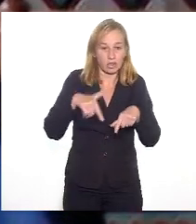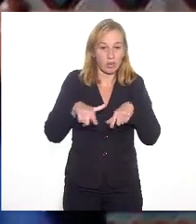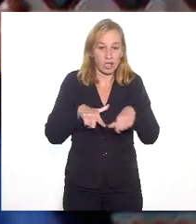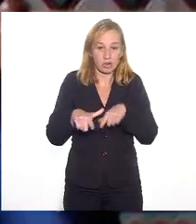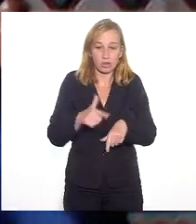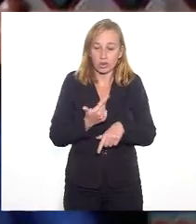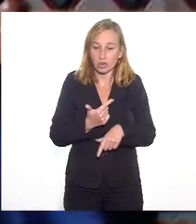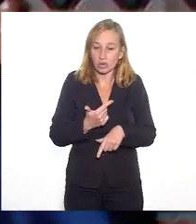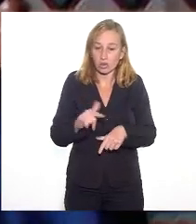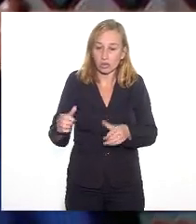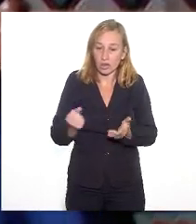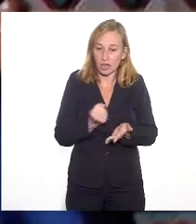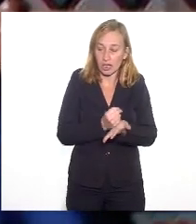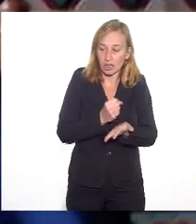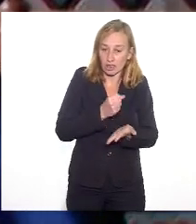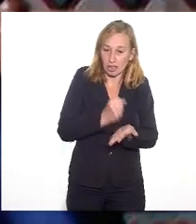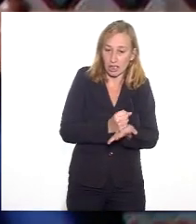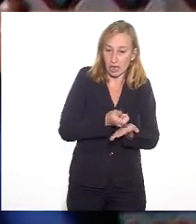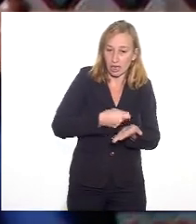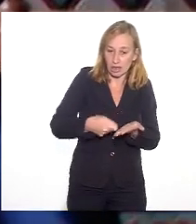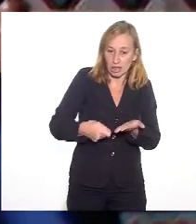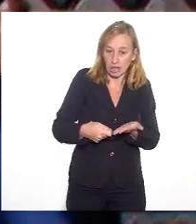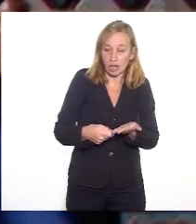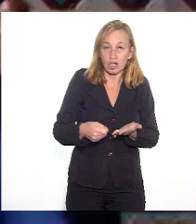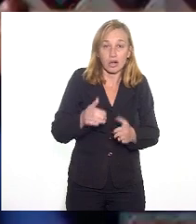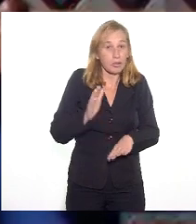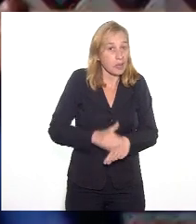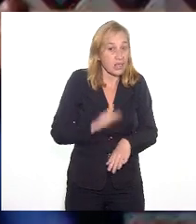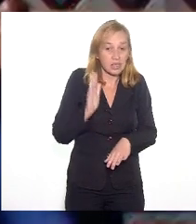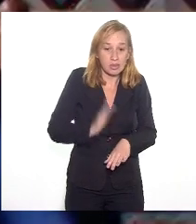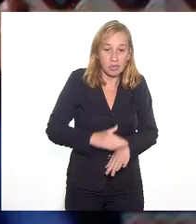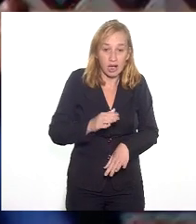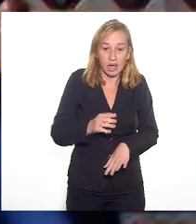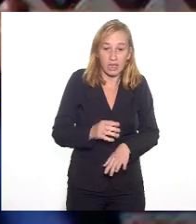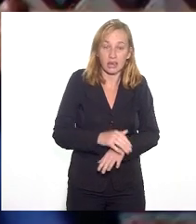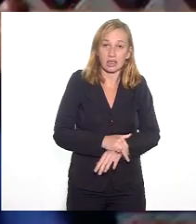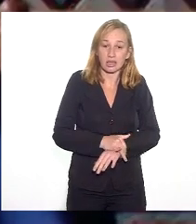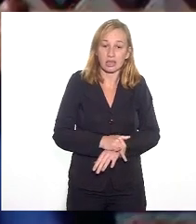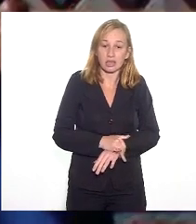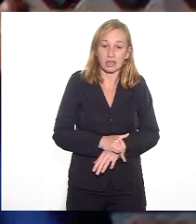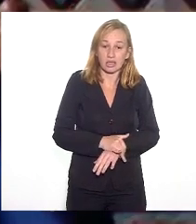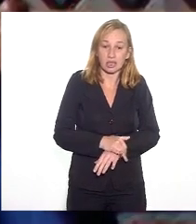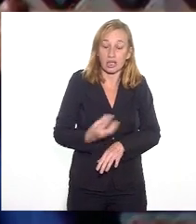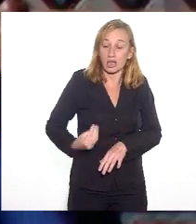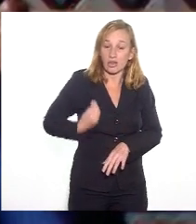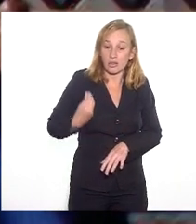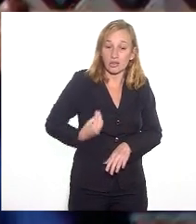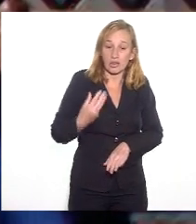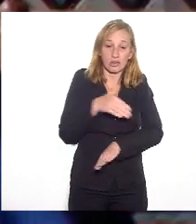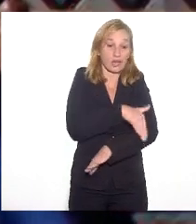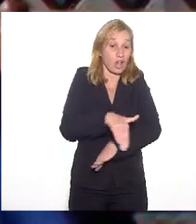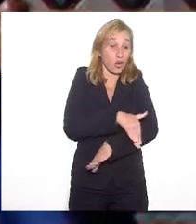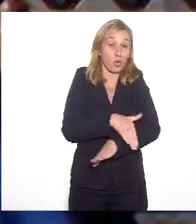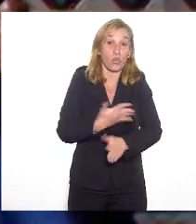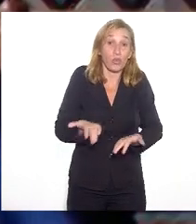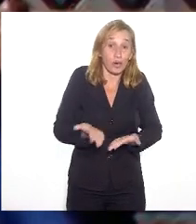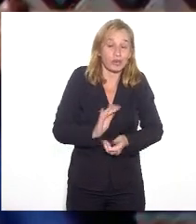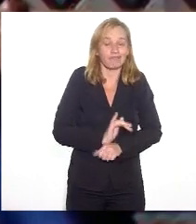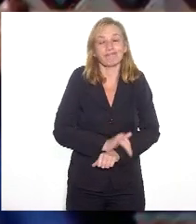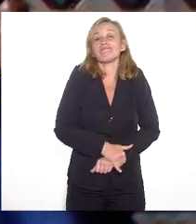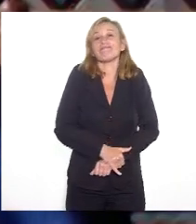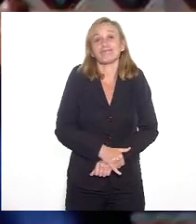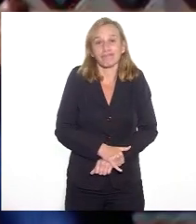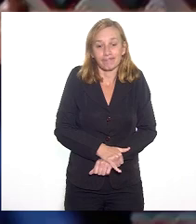informais, ocupam, né, cada vez mais um contingente populacional em situação de